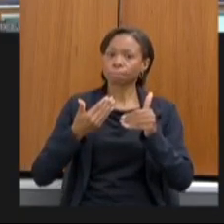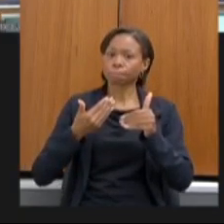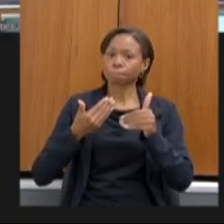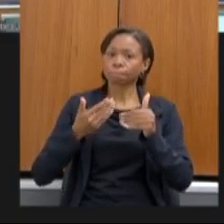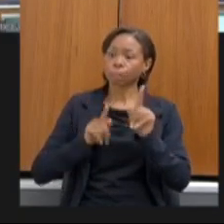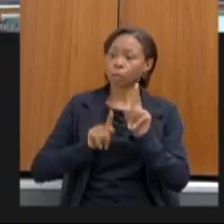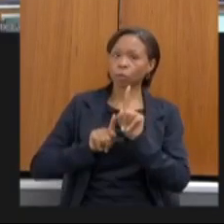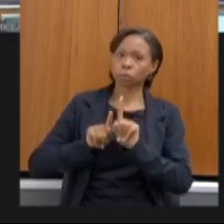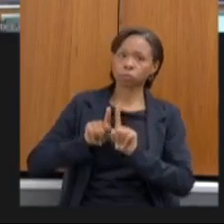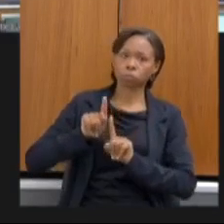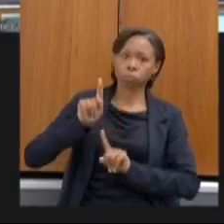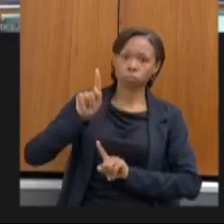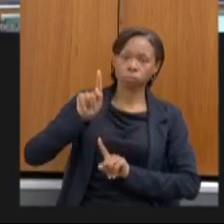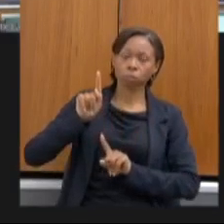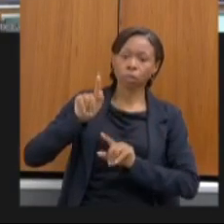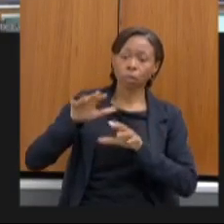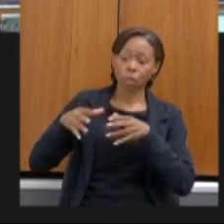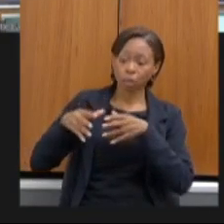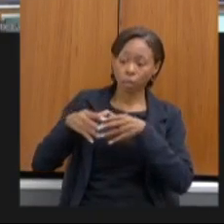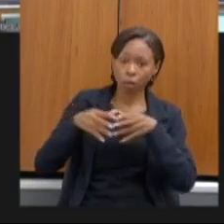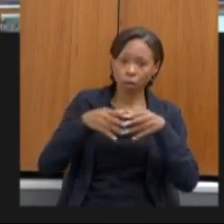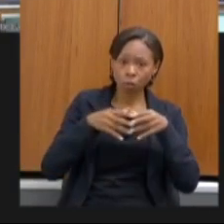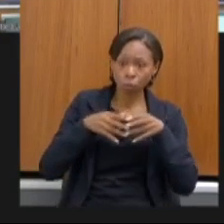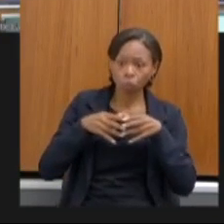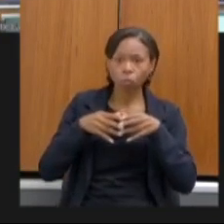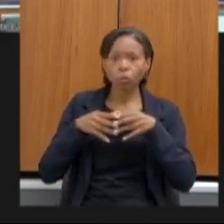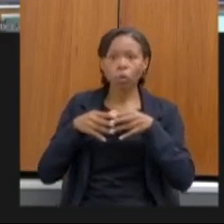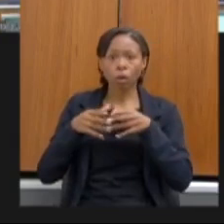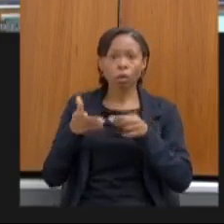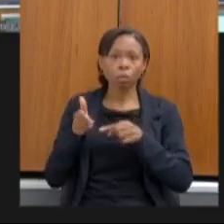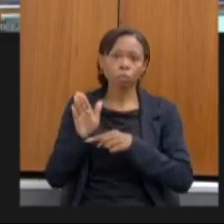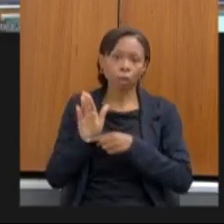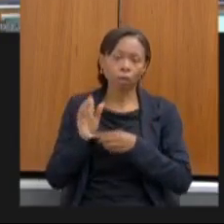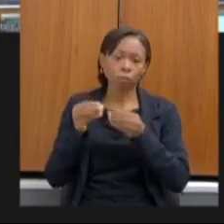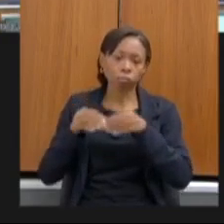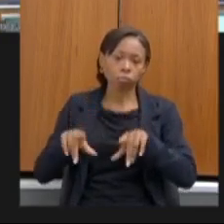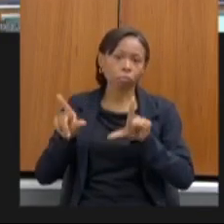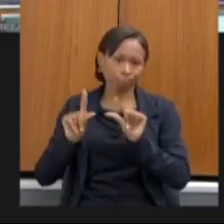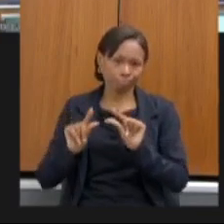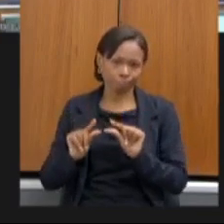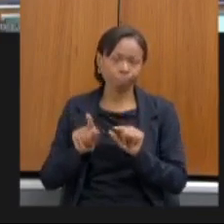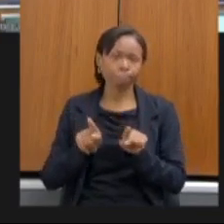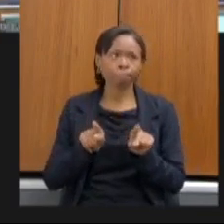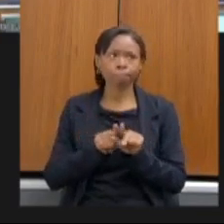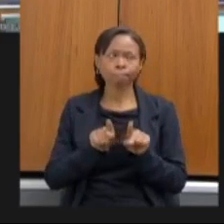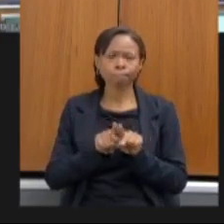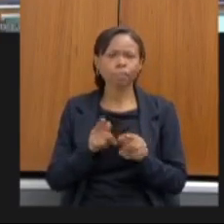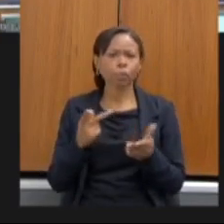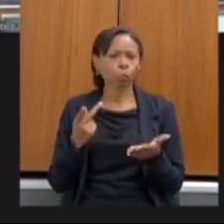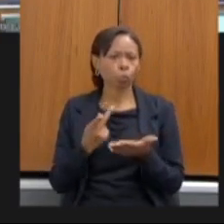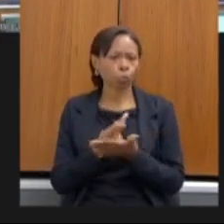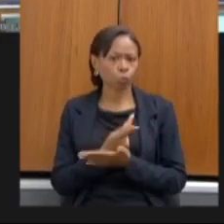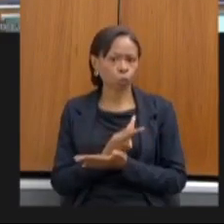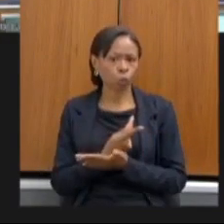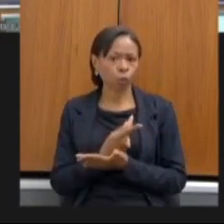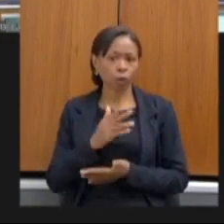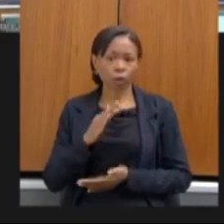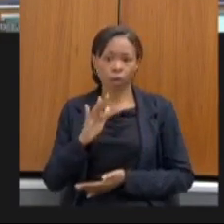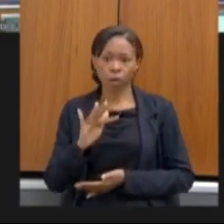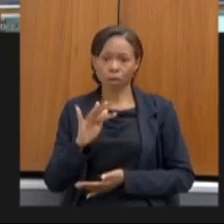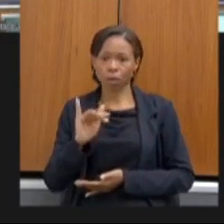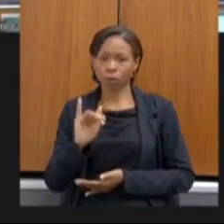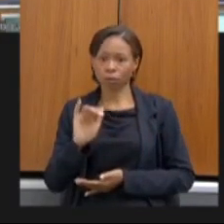eventualmente Progressão de onda e depois nós chegamos um apoio a fiemg para efetivação da compra